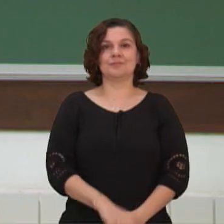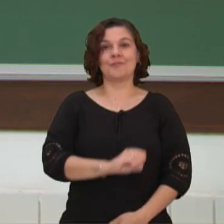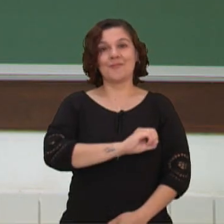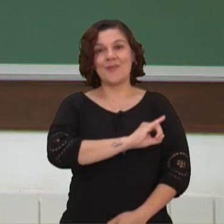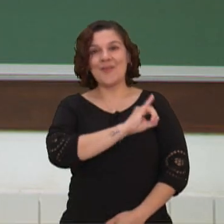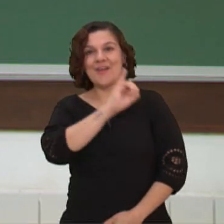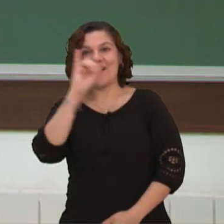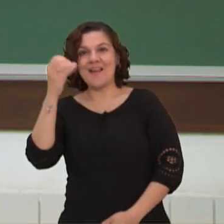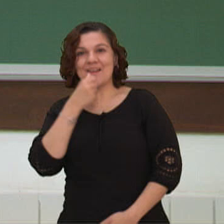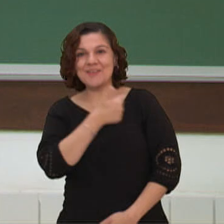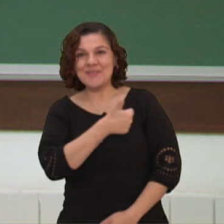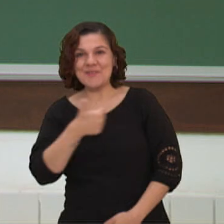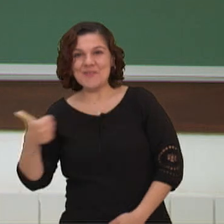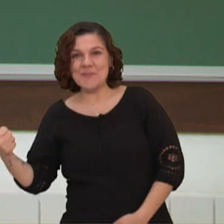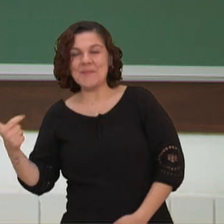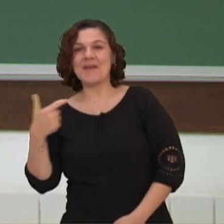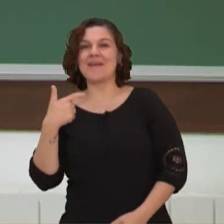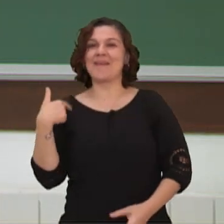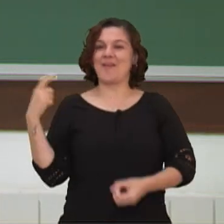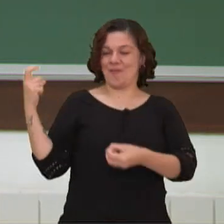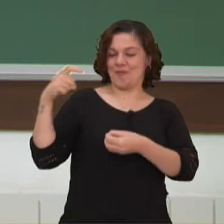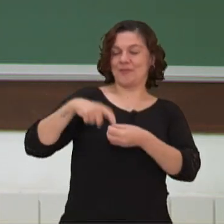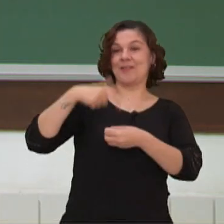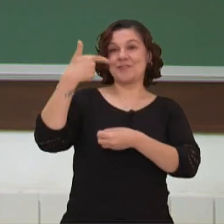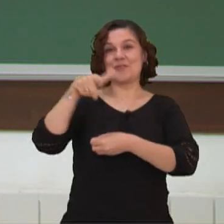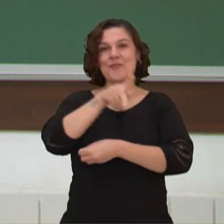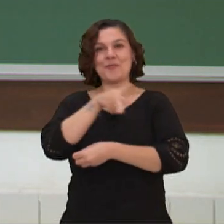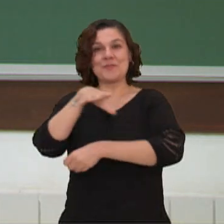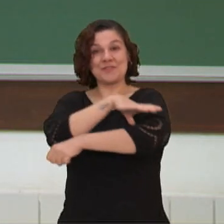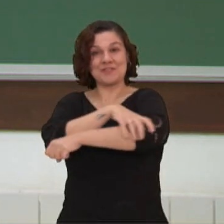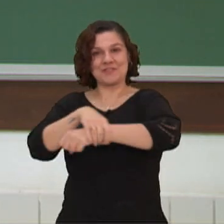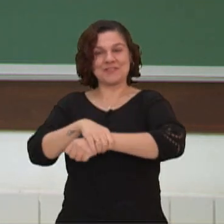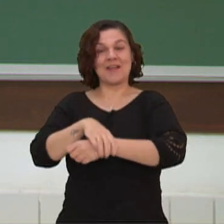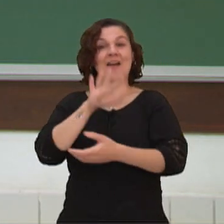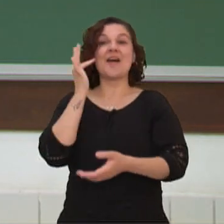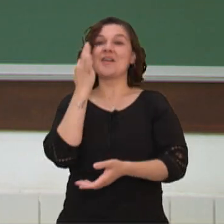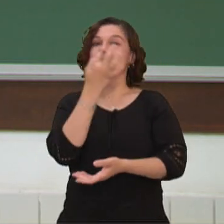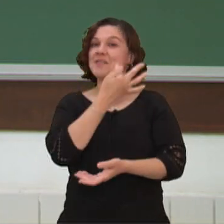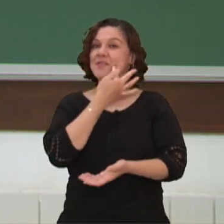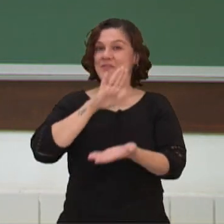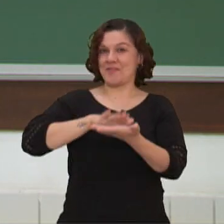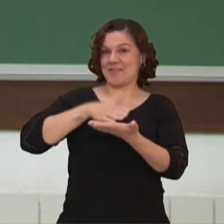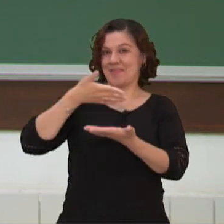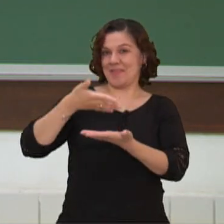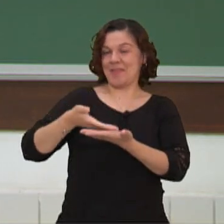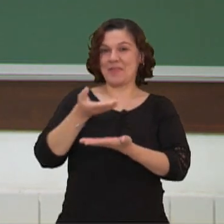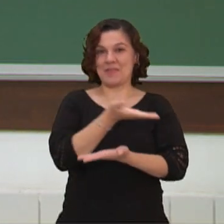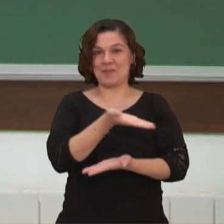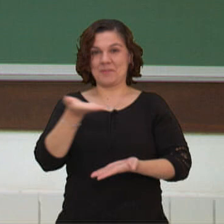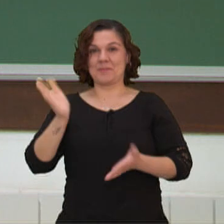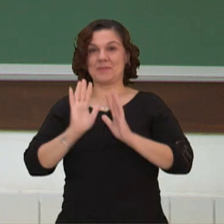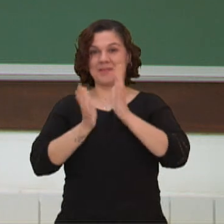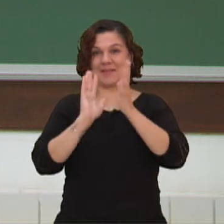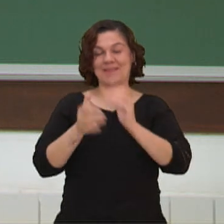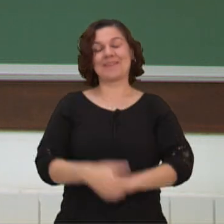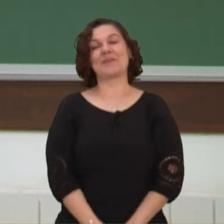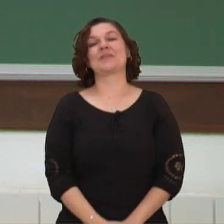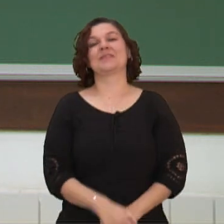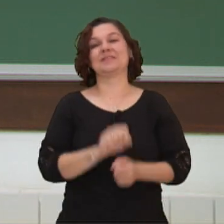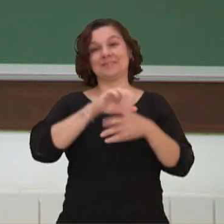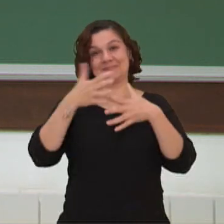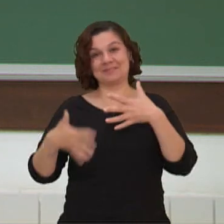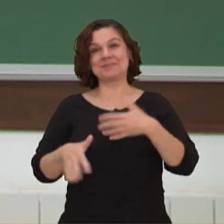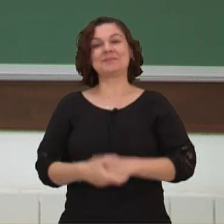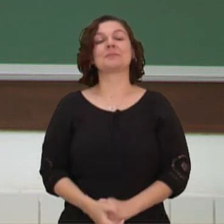Olá pessoal, tudo bem com vocês? De novo, professor Jefferson. A Franz ajudando a gente aqui com a tradução para